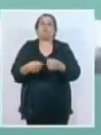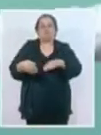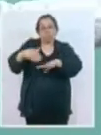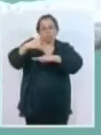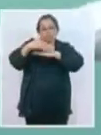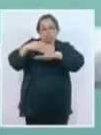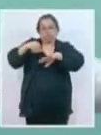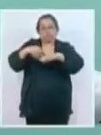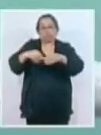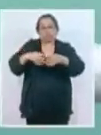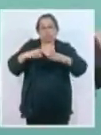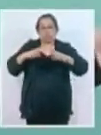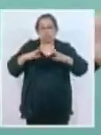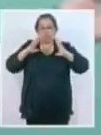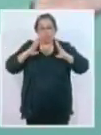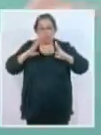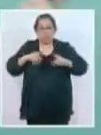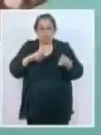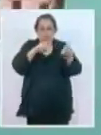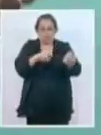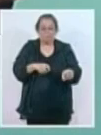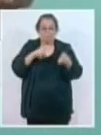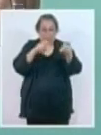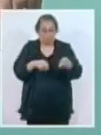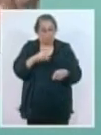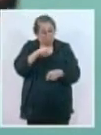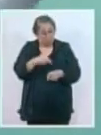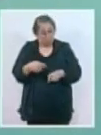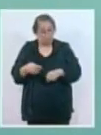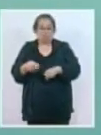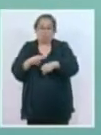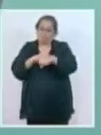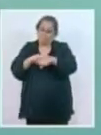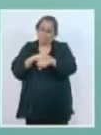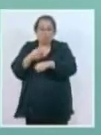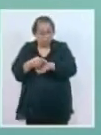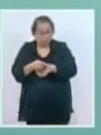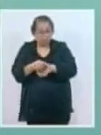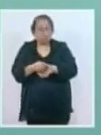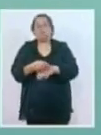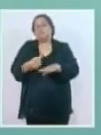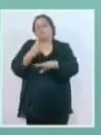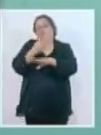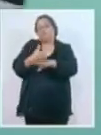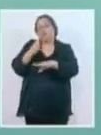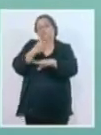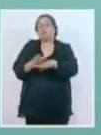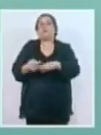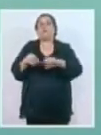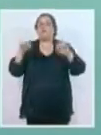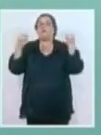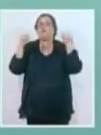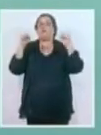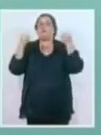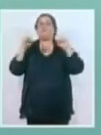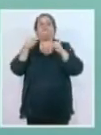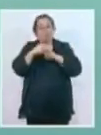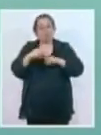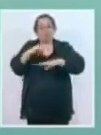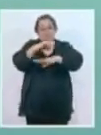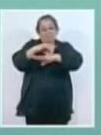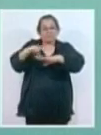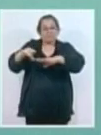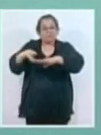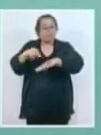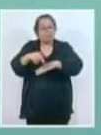retirada definitiva dessa cerca viva, contemplando a prática de atividades físicas ali na calçada. Muito bom. Você entendeu?